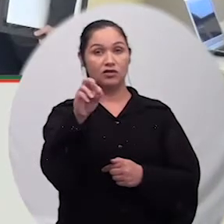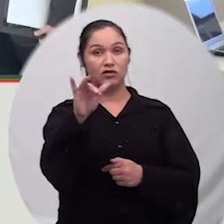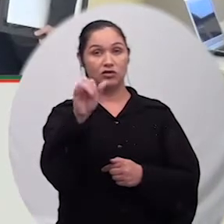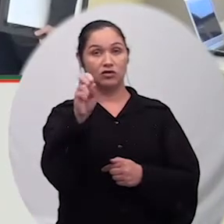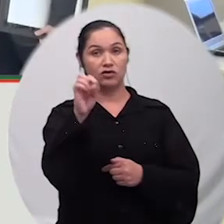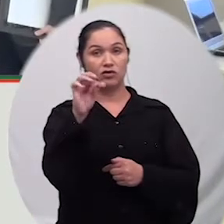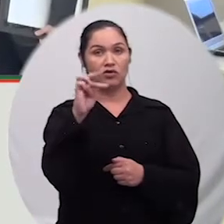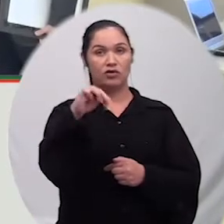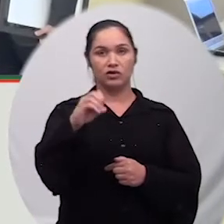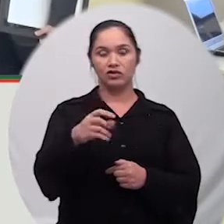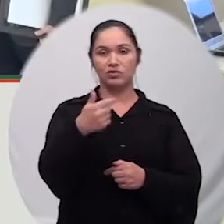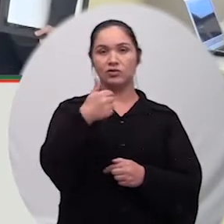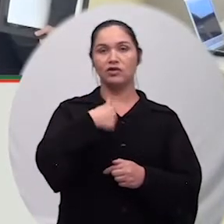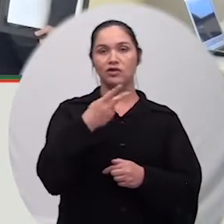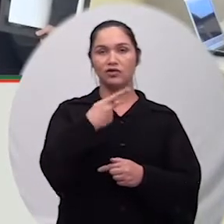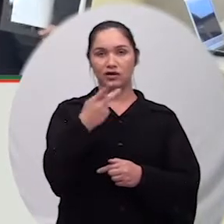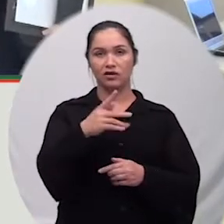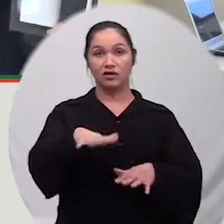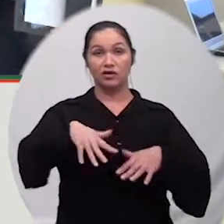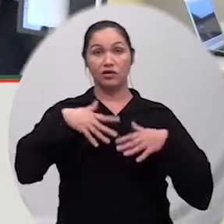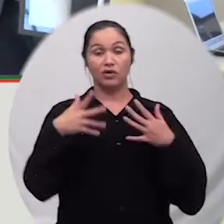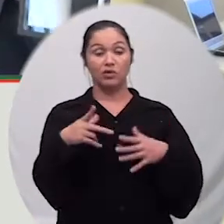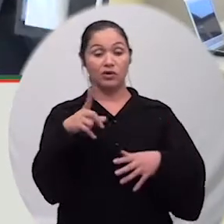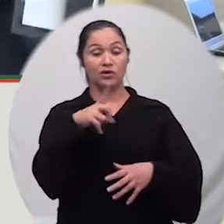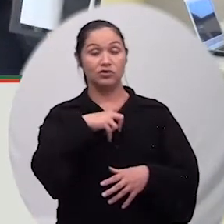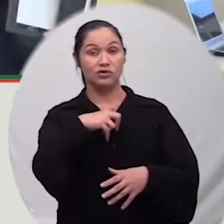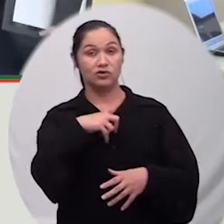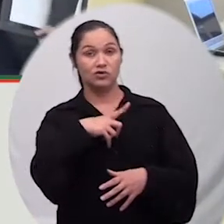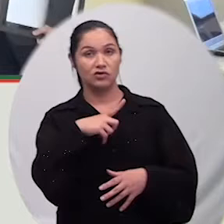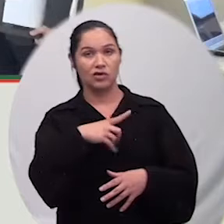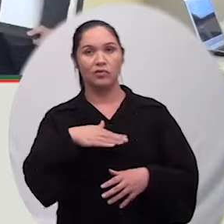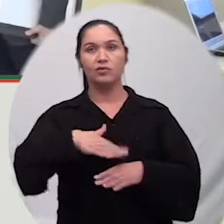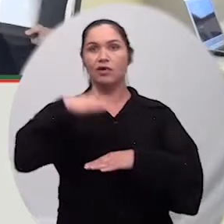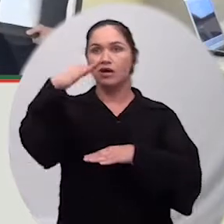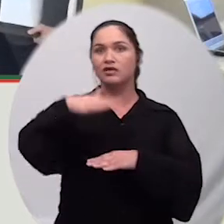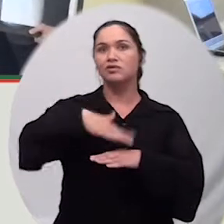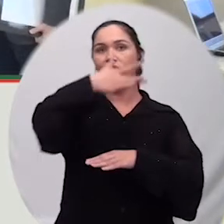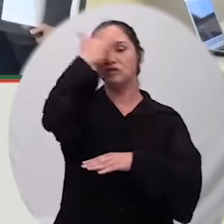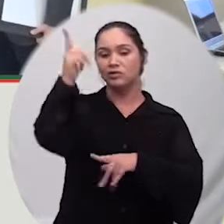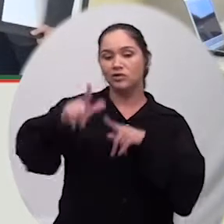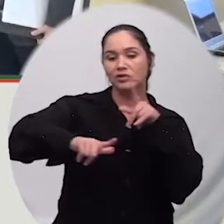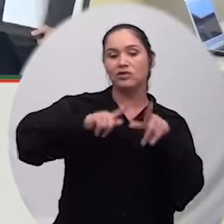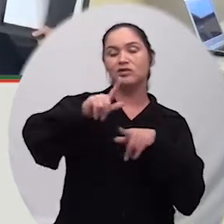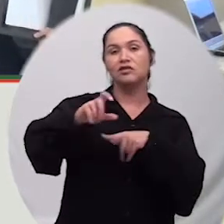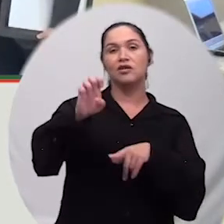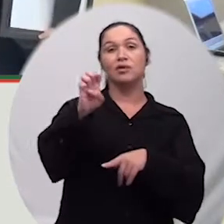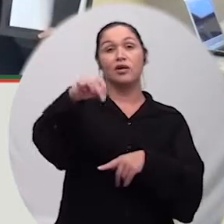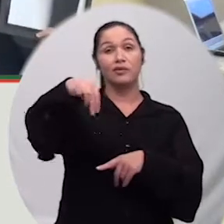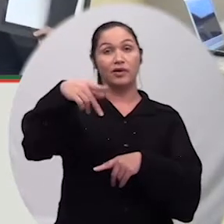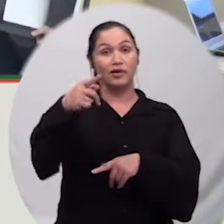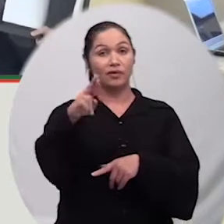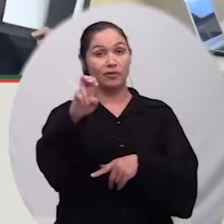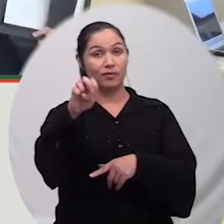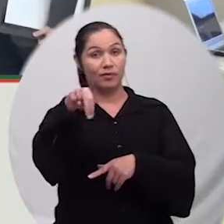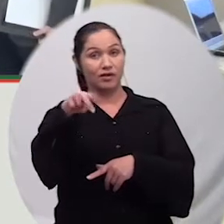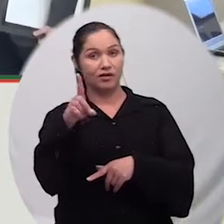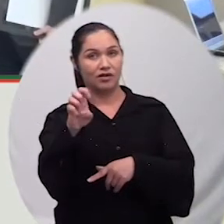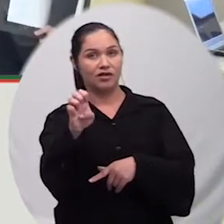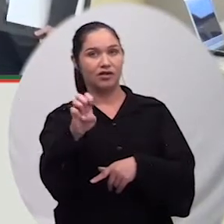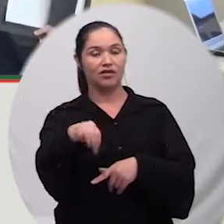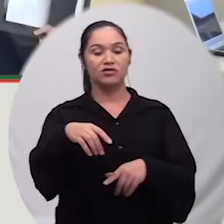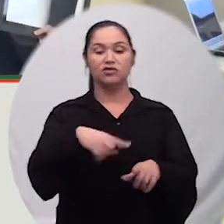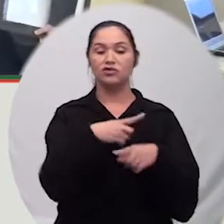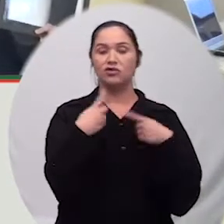tiver oportunidades de trazer mais e mais empreendedores, nós vamos poder mudar muita coisa, seja em nível